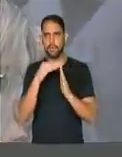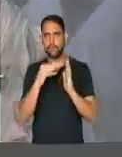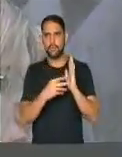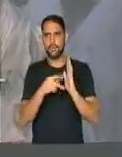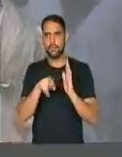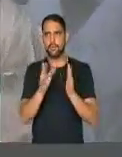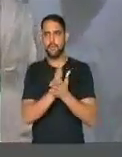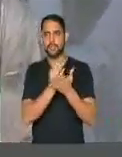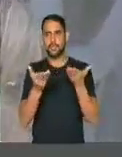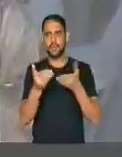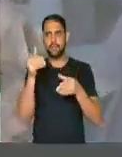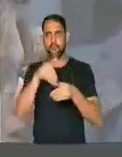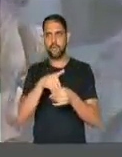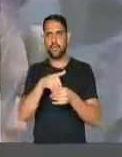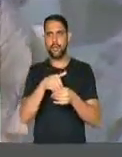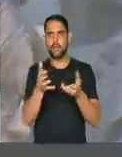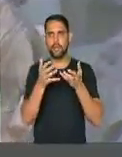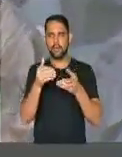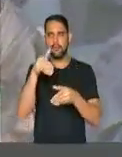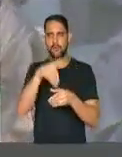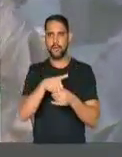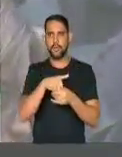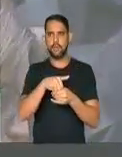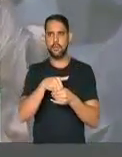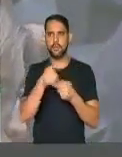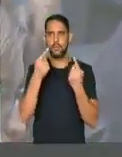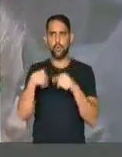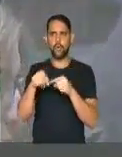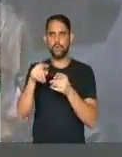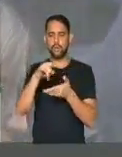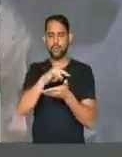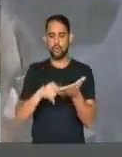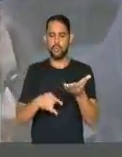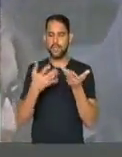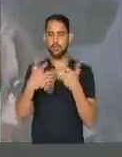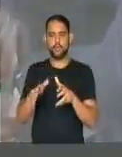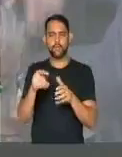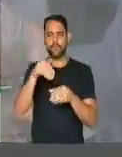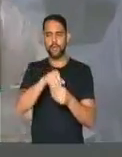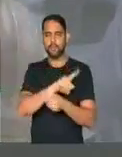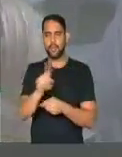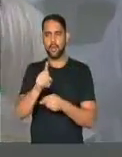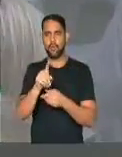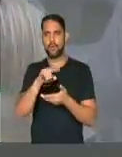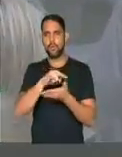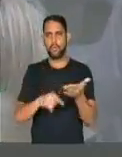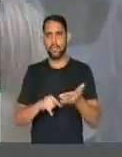da matéria, mas queremos votar. E querendo votar, nós somos contra o requerimento. Nós votamos não ao requerimento.